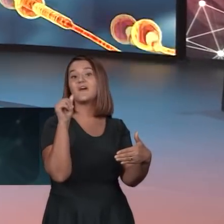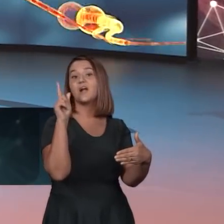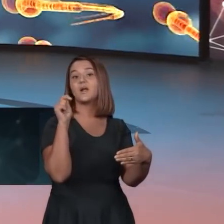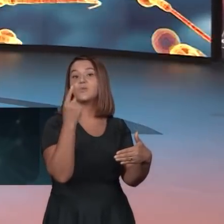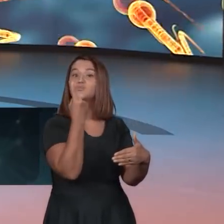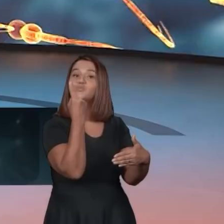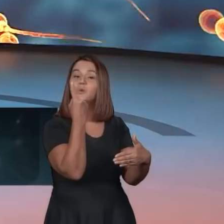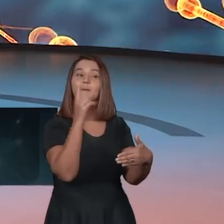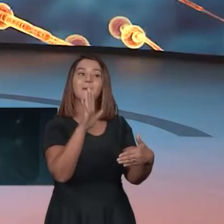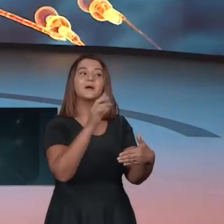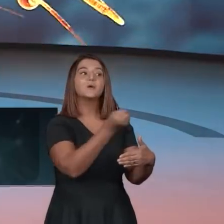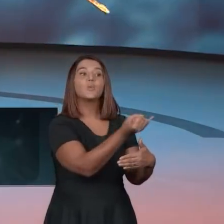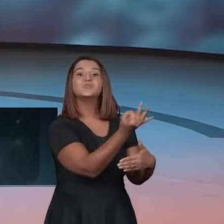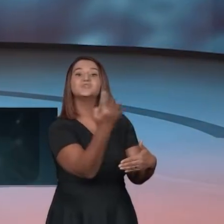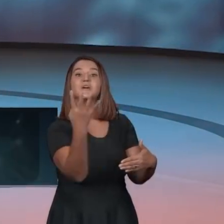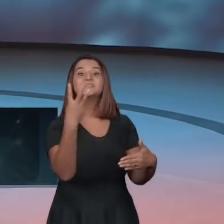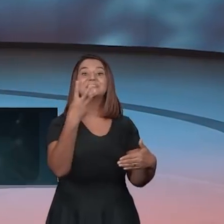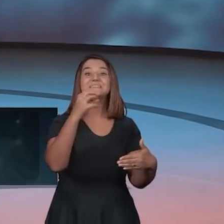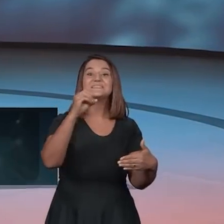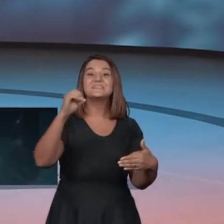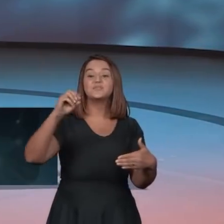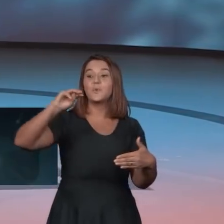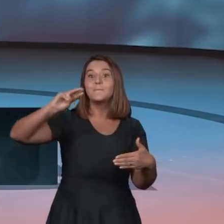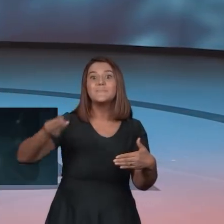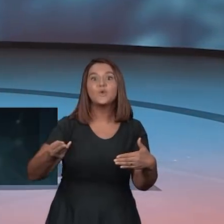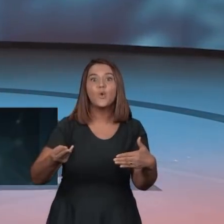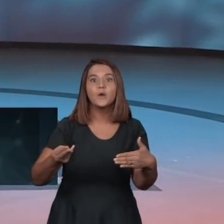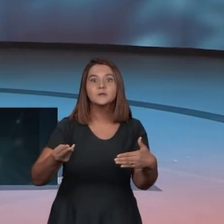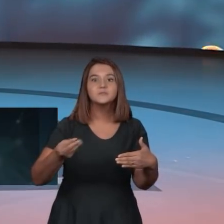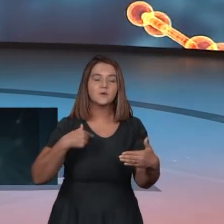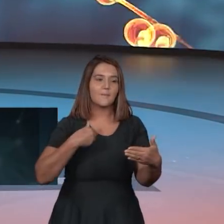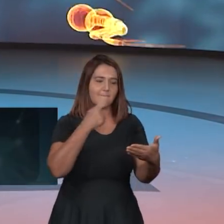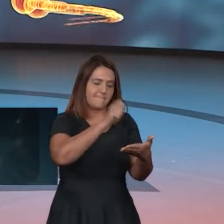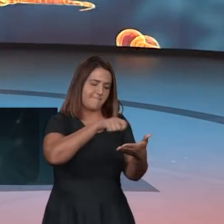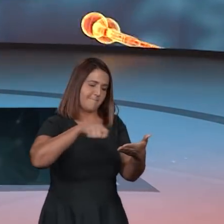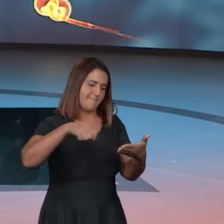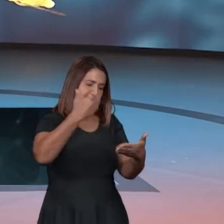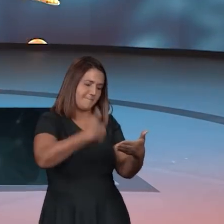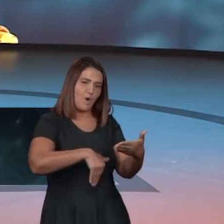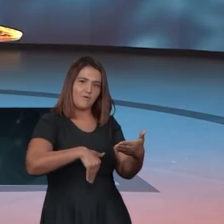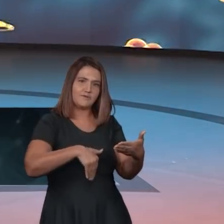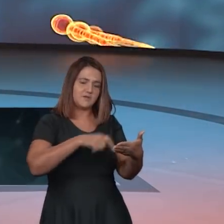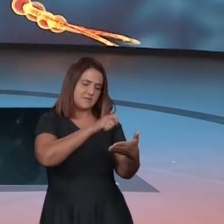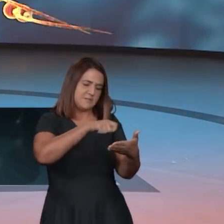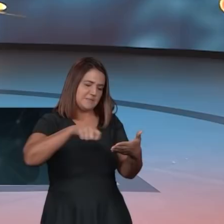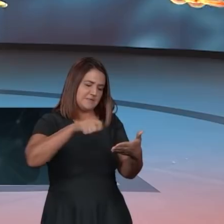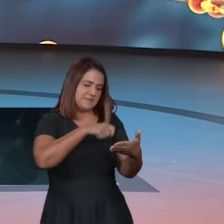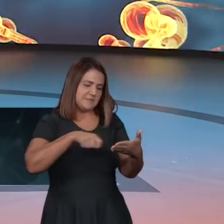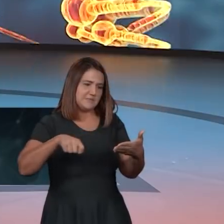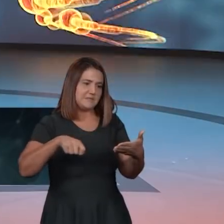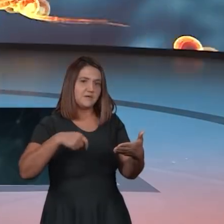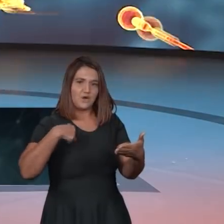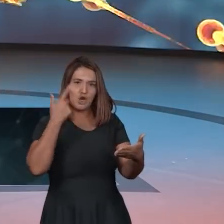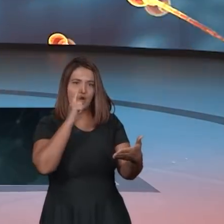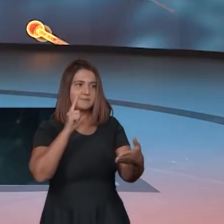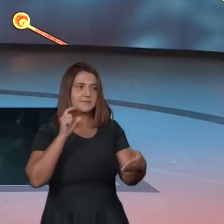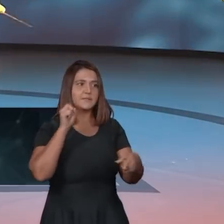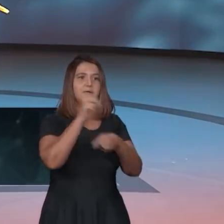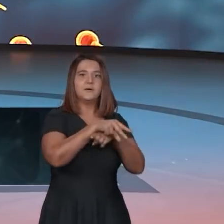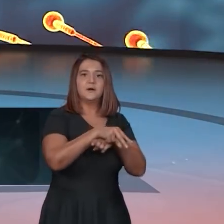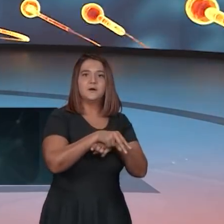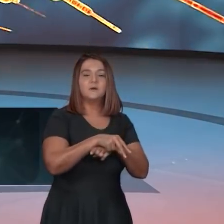pequena. Por quê? Porque para saber a probabilidade matemática de você ser você e não outro, eu tenho que calcular que um